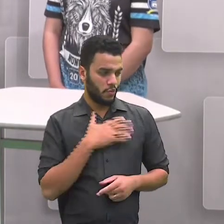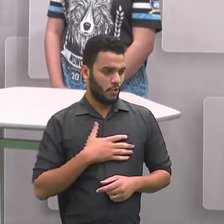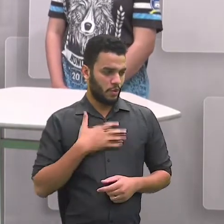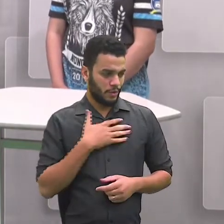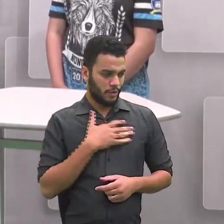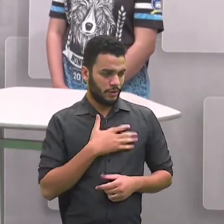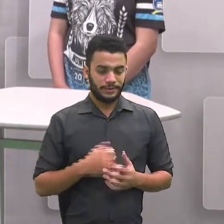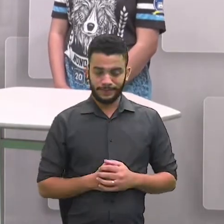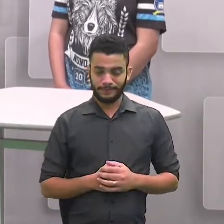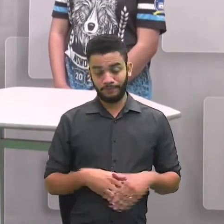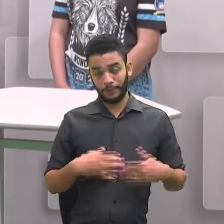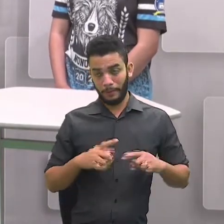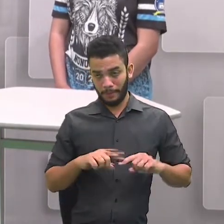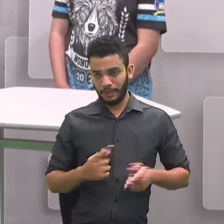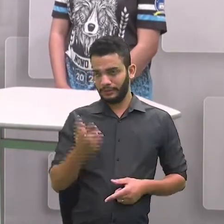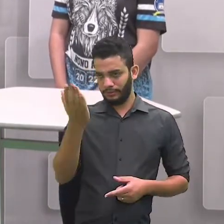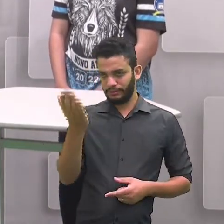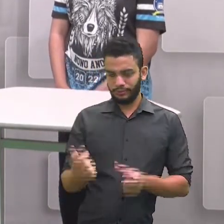a sua palavra